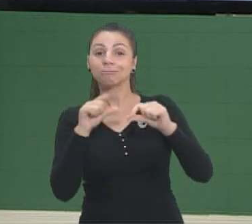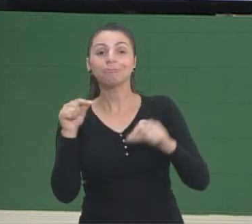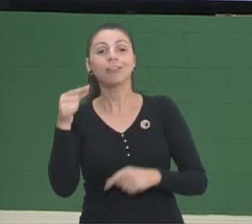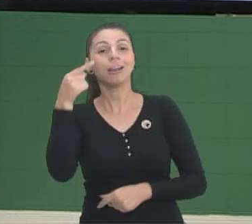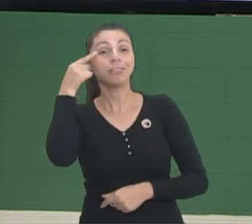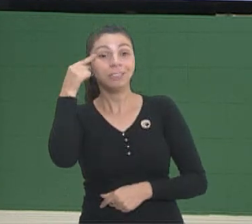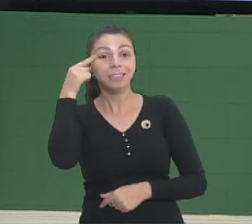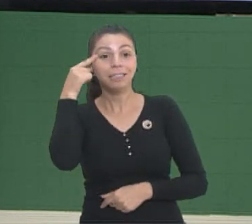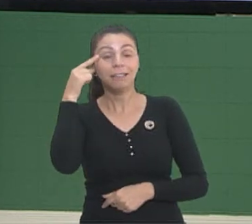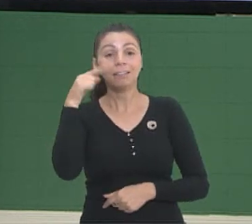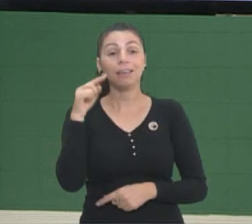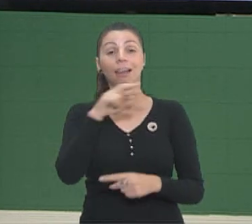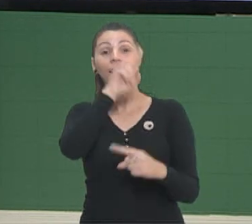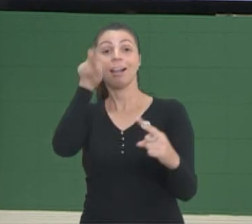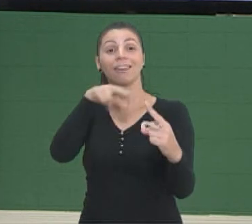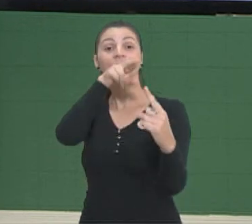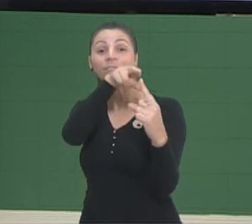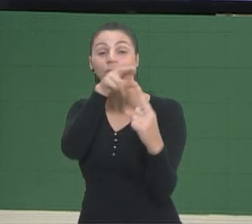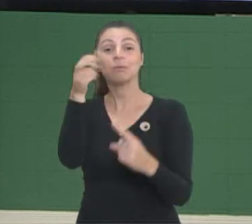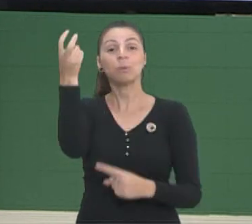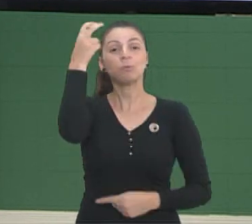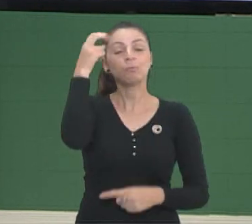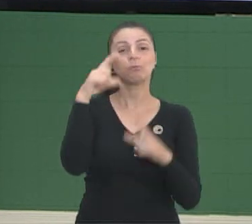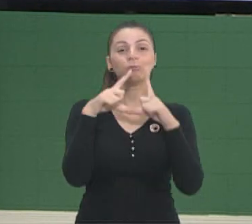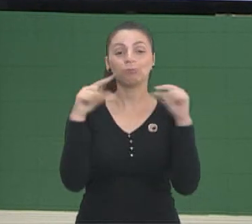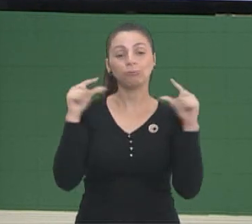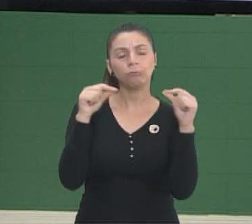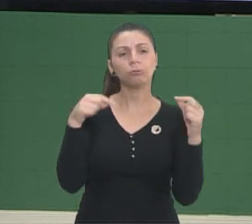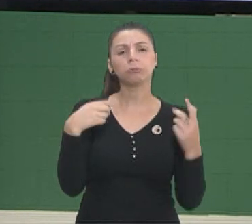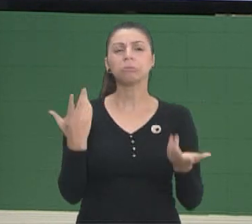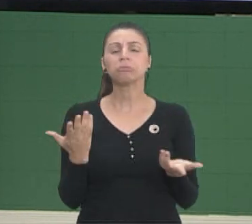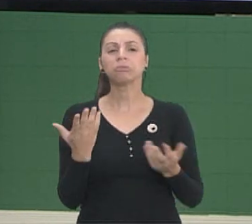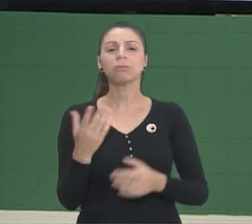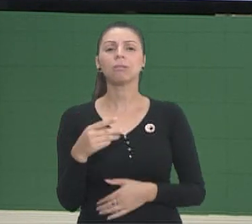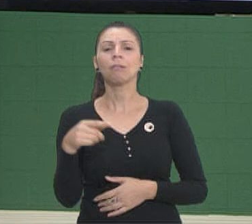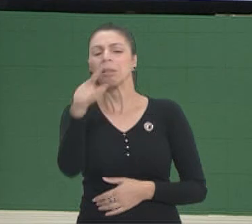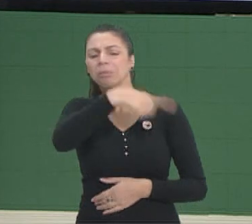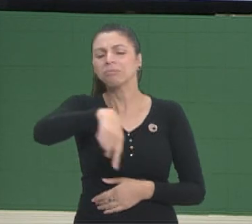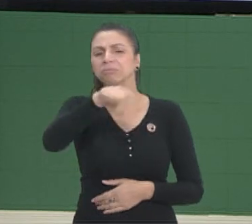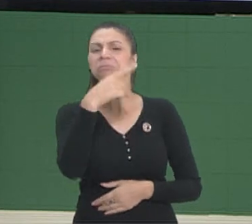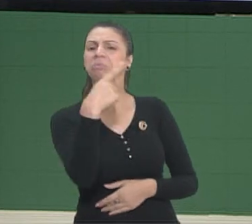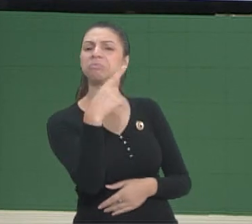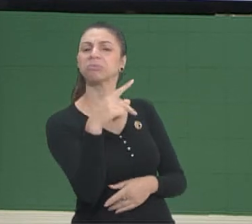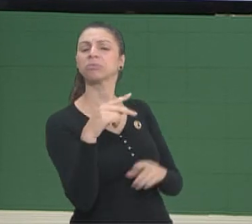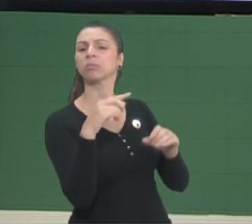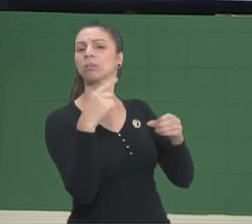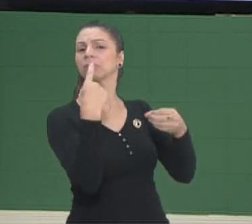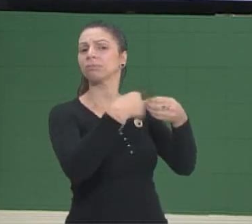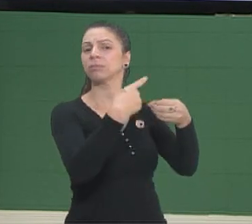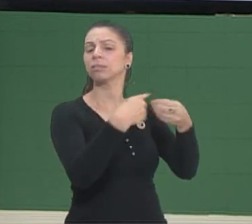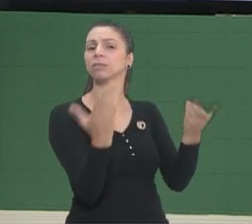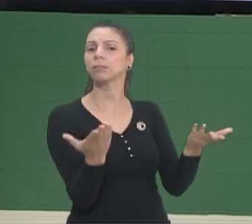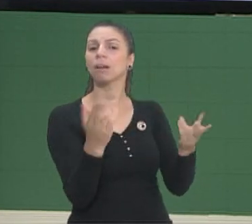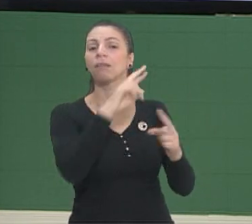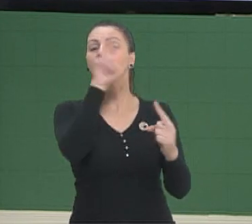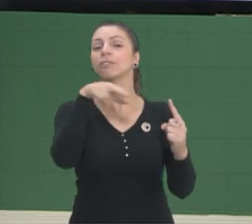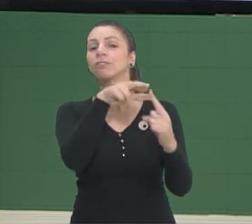cultura japonesa. E na sua cidade, quais são as referências que você conhece? Vamos lá?